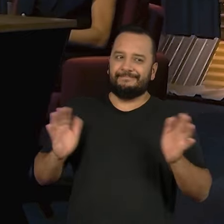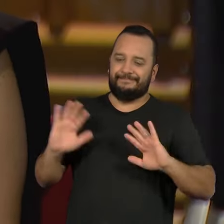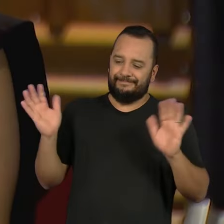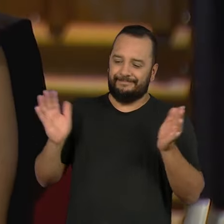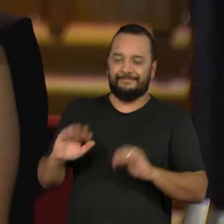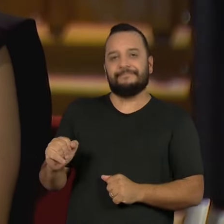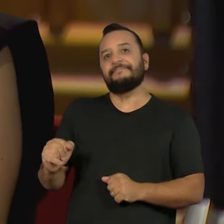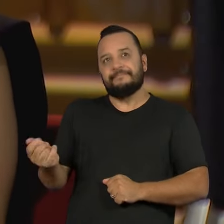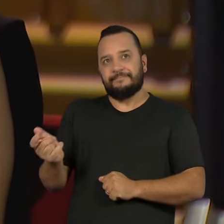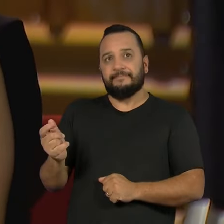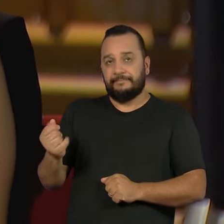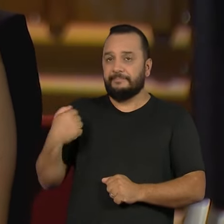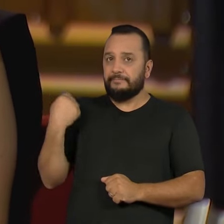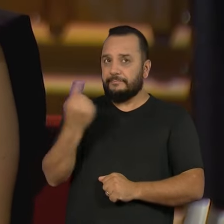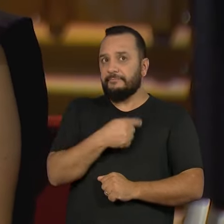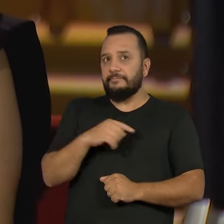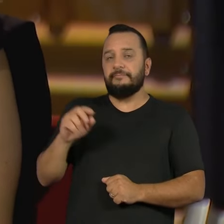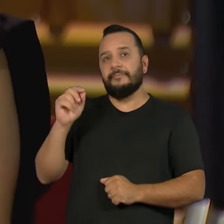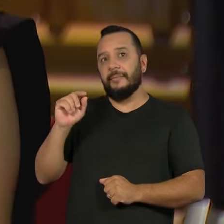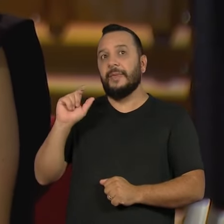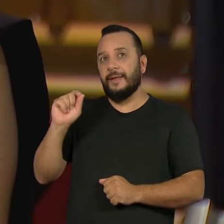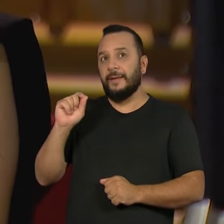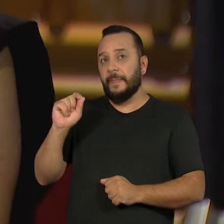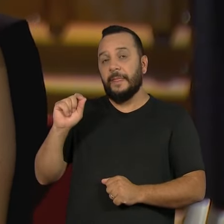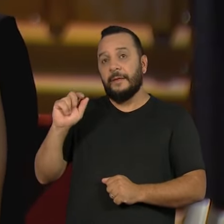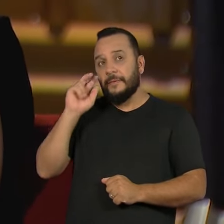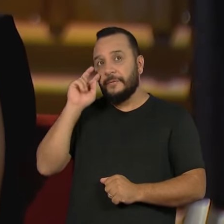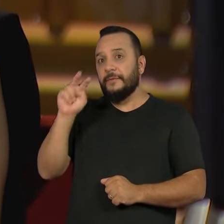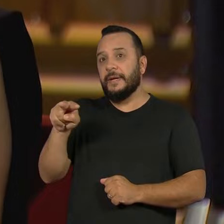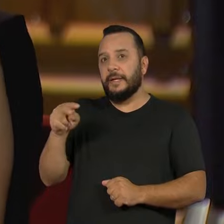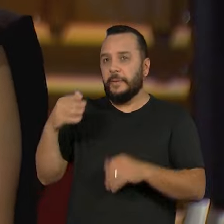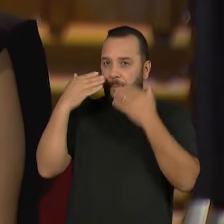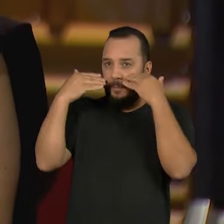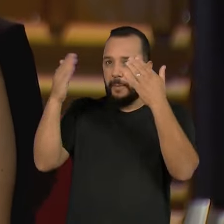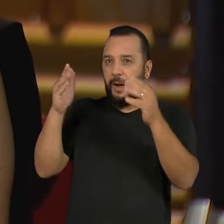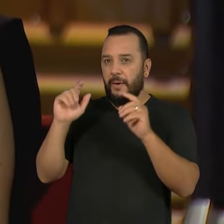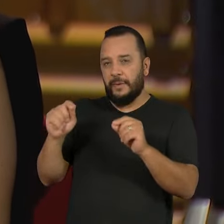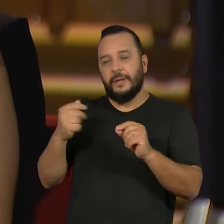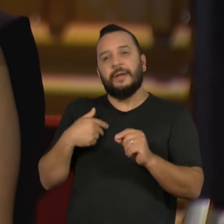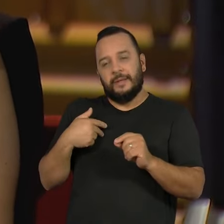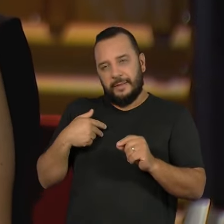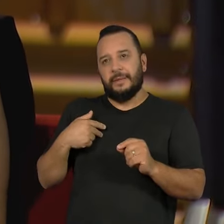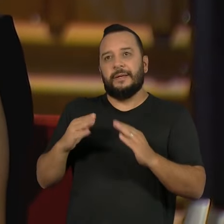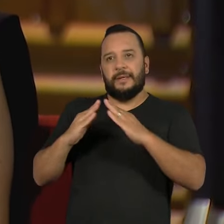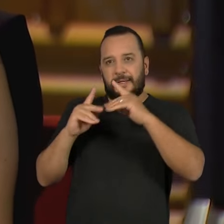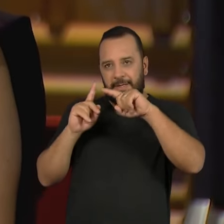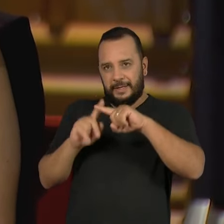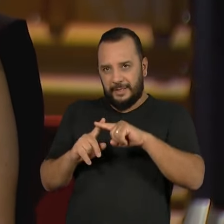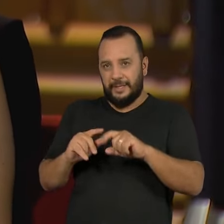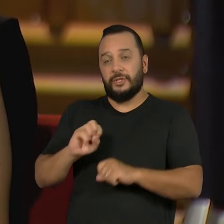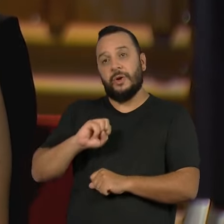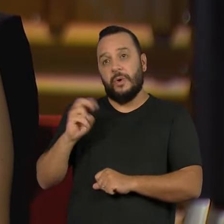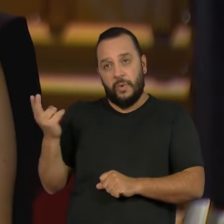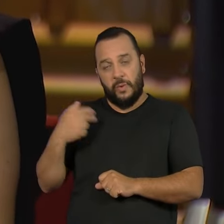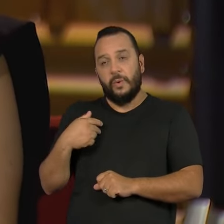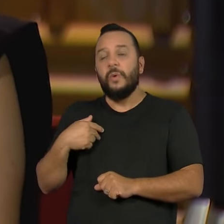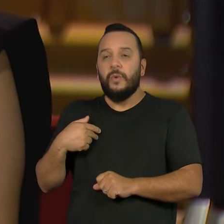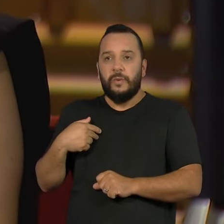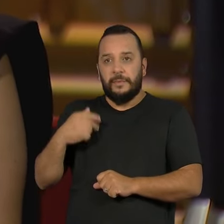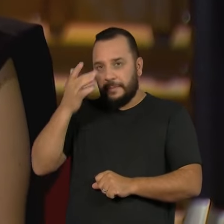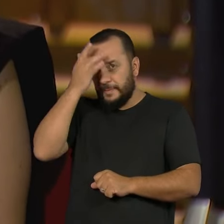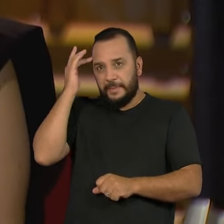tá vendo e e de maneira mais explícita a influência de igrejas de determinadas denominações